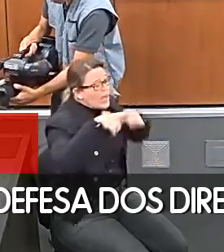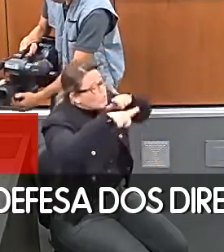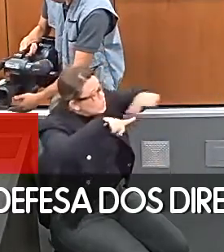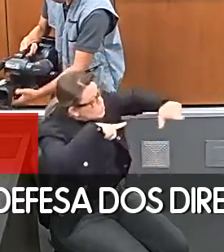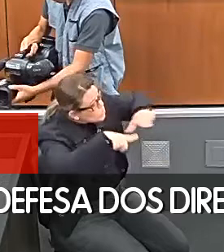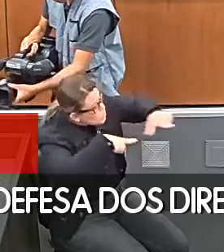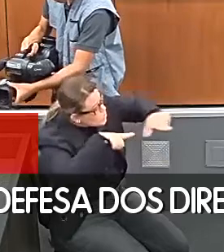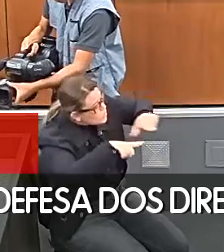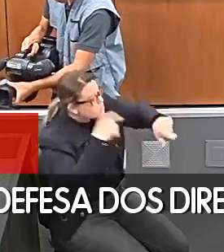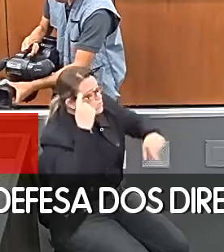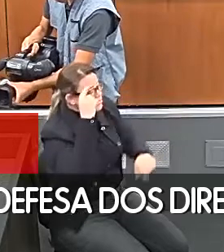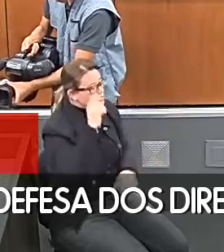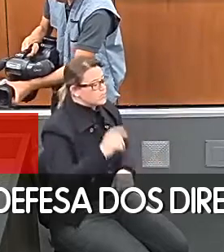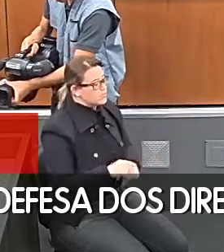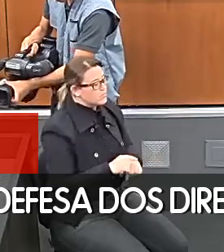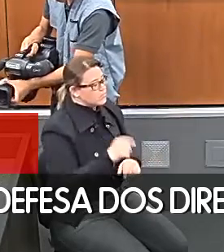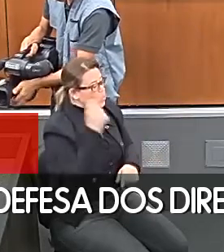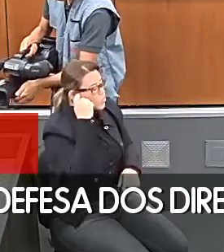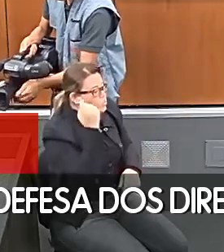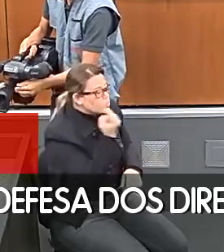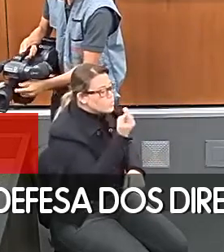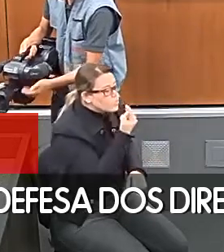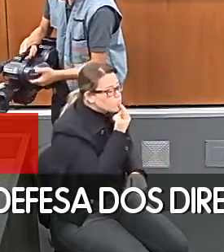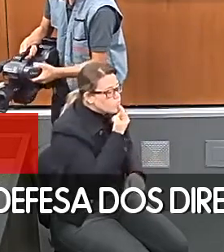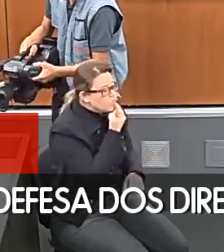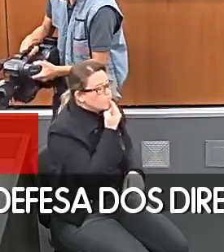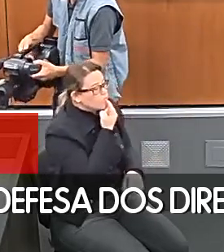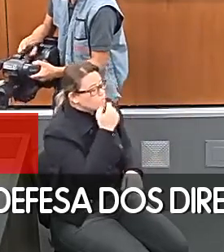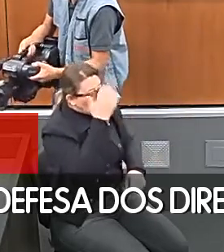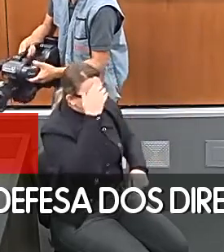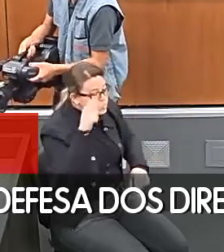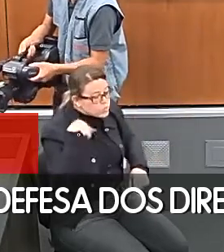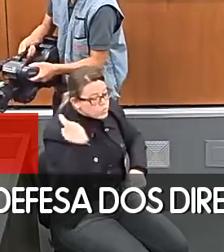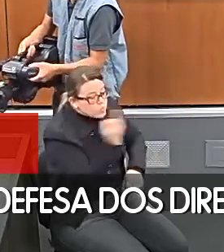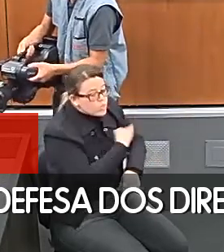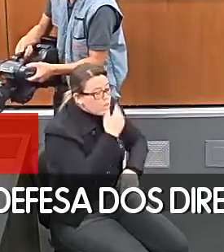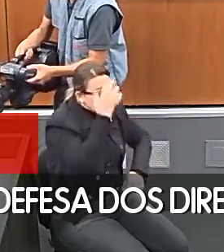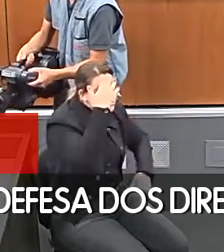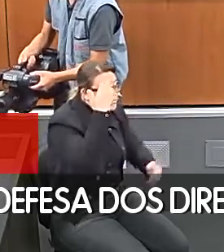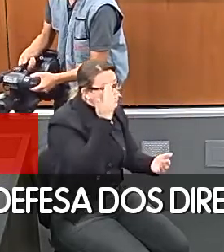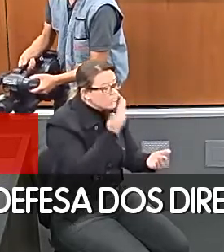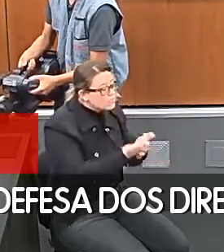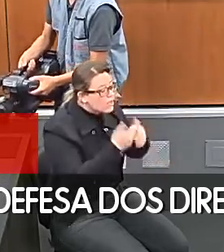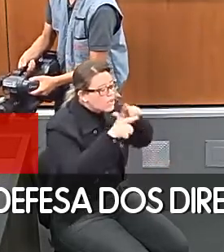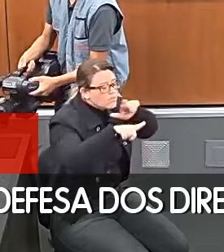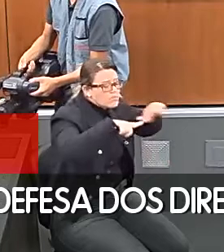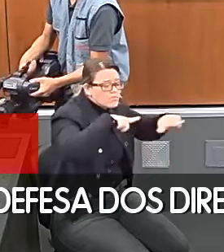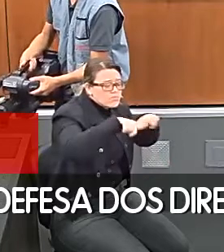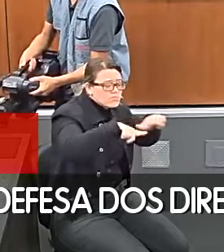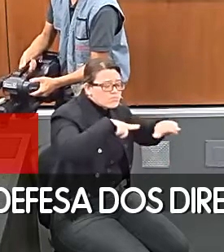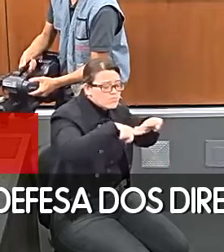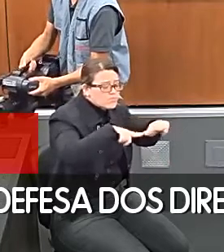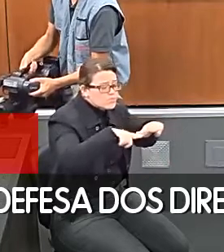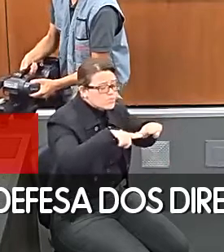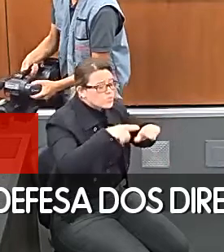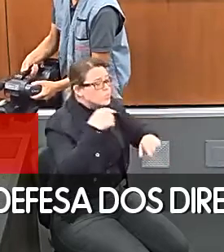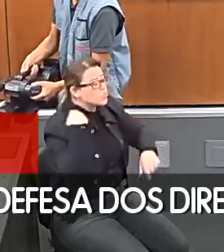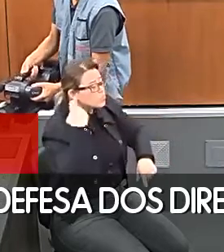trabalho. E a gente acredita que, através desse trabalho do senhor